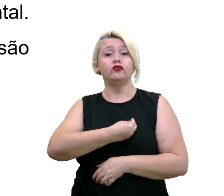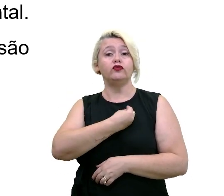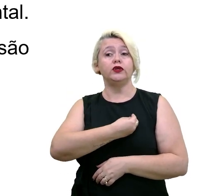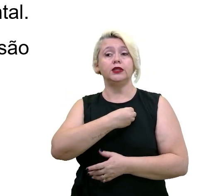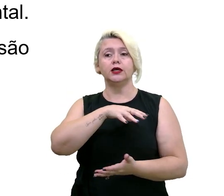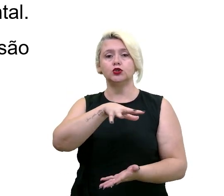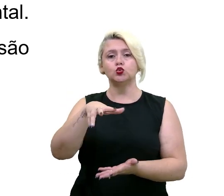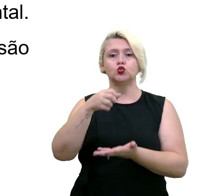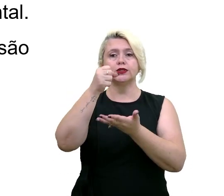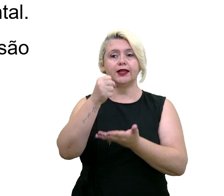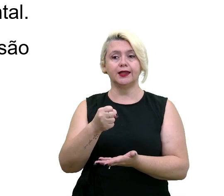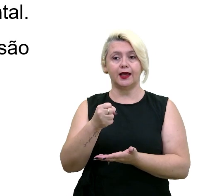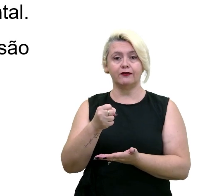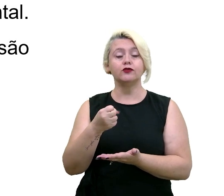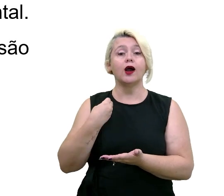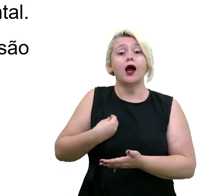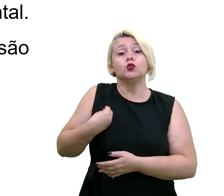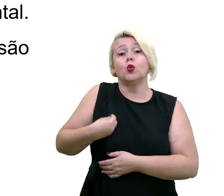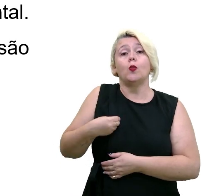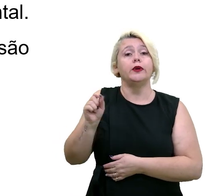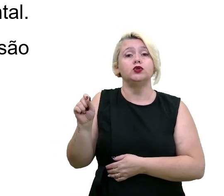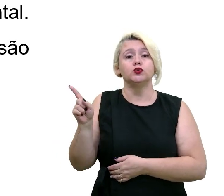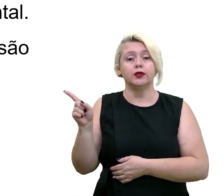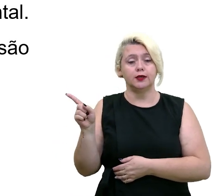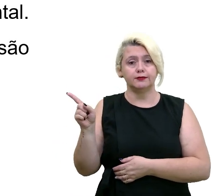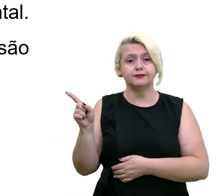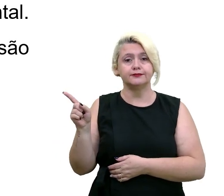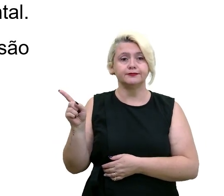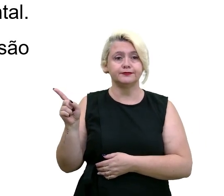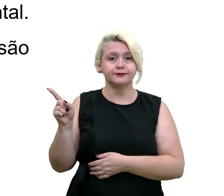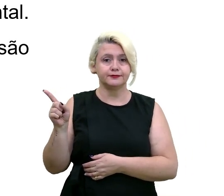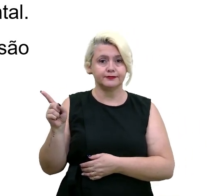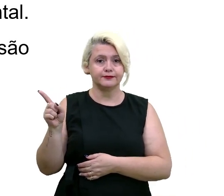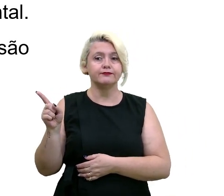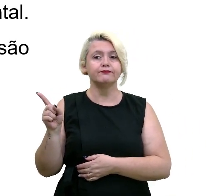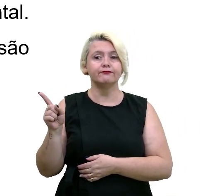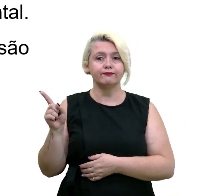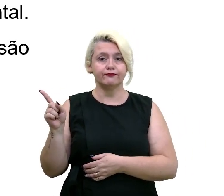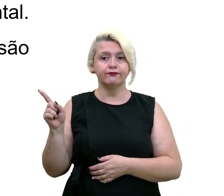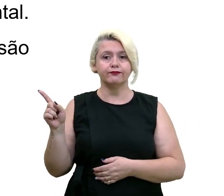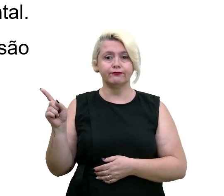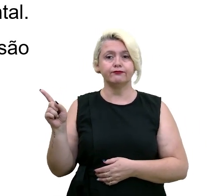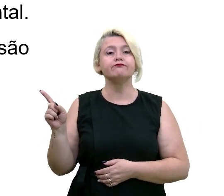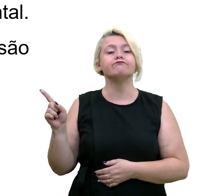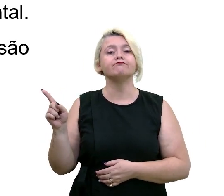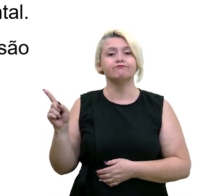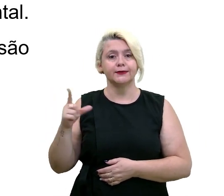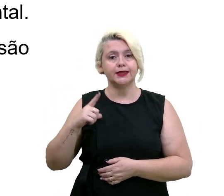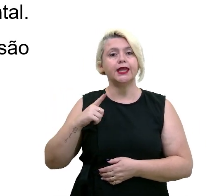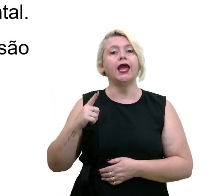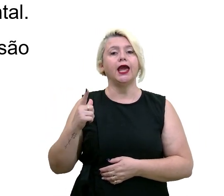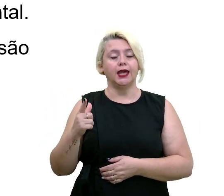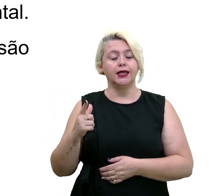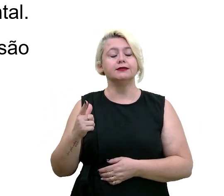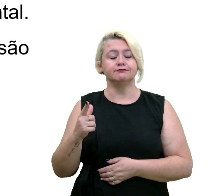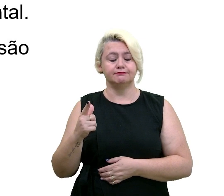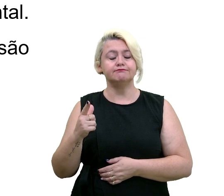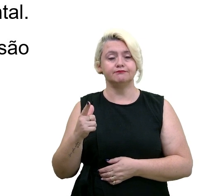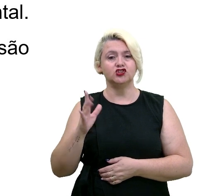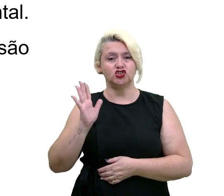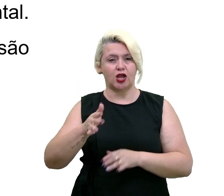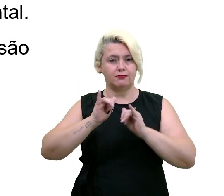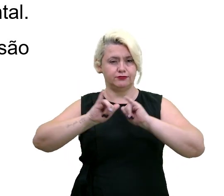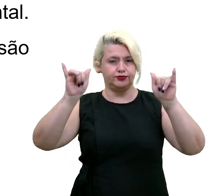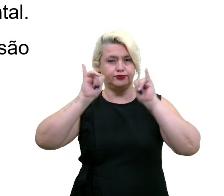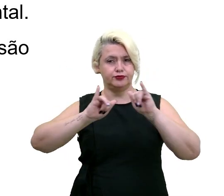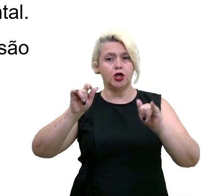sustentável. Atualmente, essa é uma das questões que estão aí, né, que surgiram, que vieram à tona.